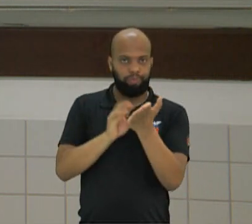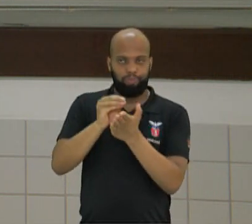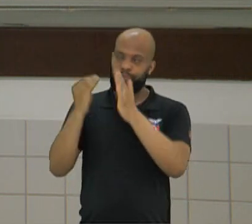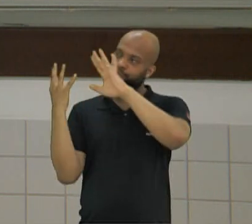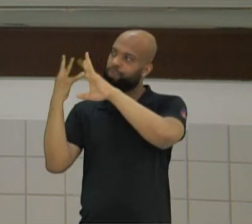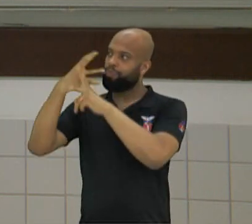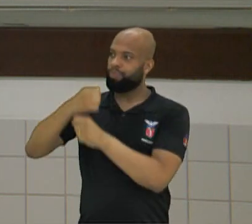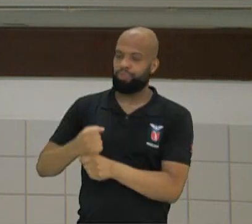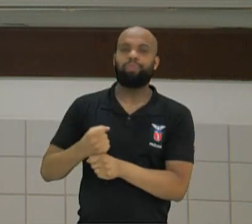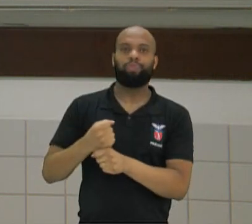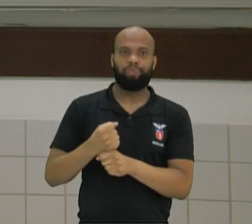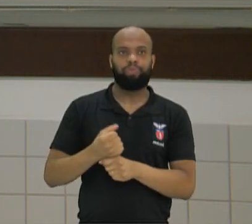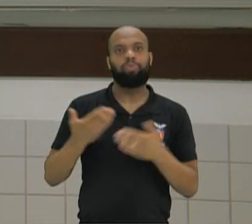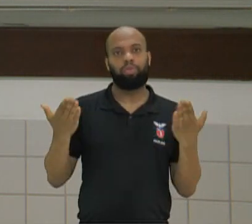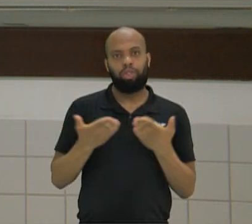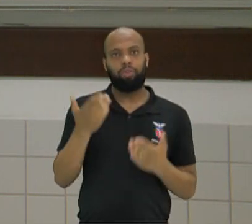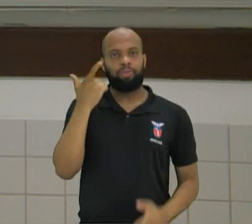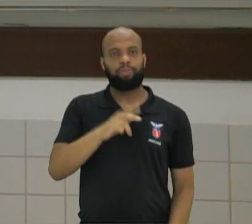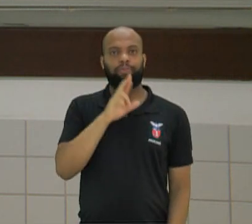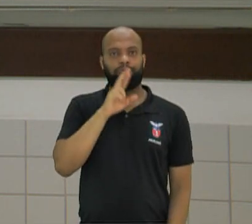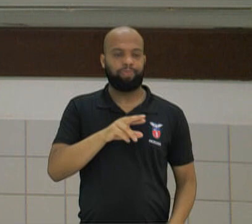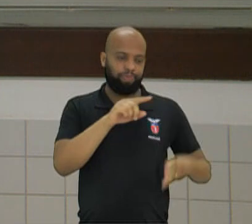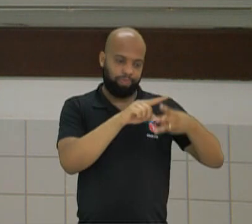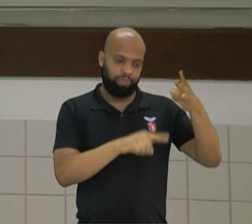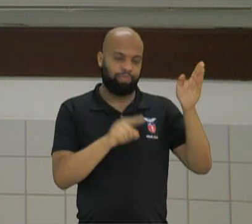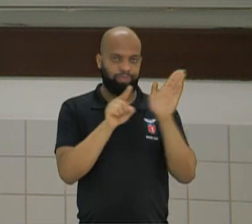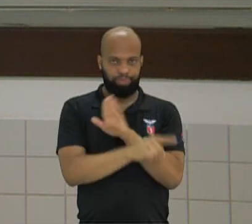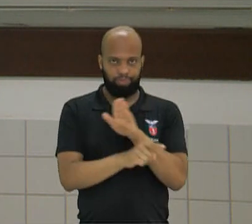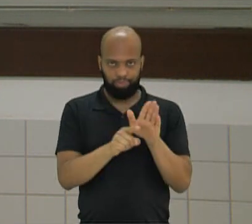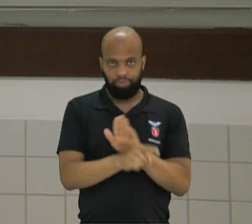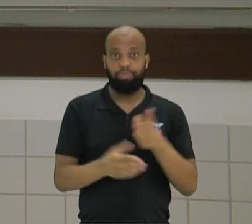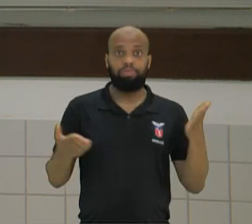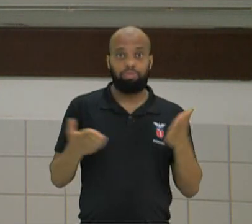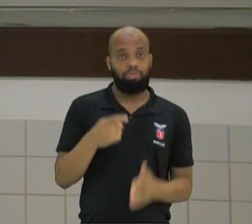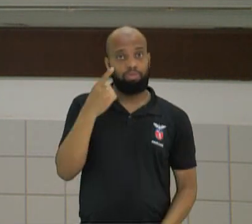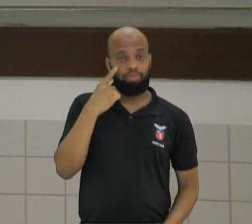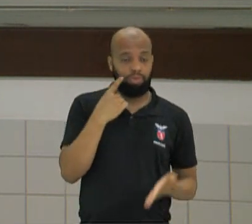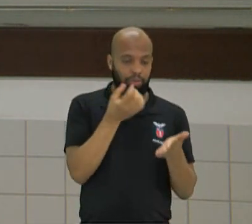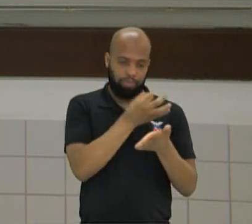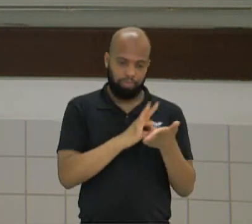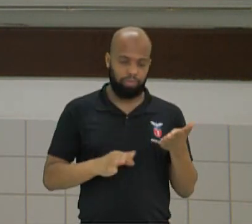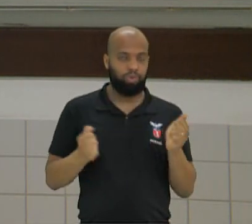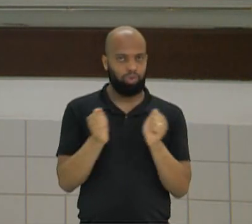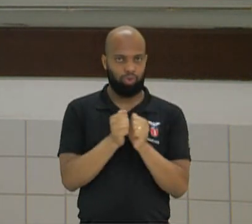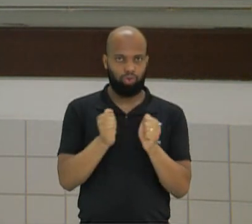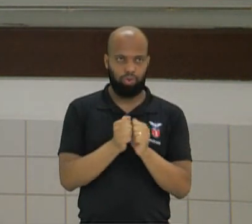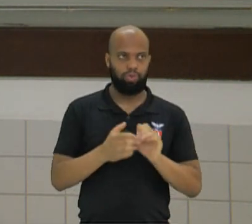revisamos, para realizar esses 3 exercícios que eu propus. Vamos conferir a correção? Dá uma olhadinha comigo.